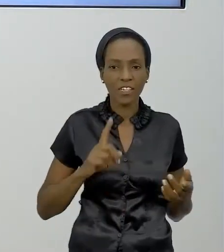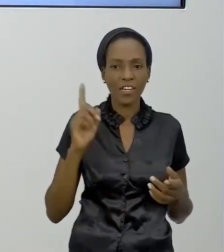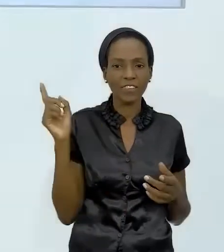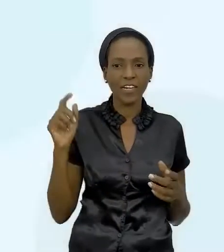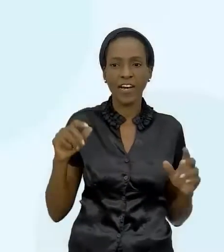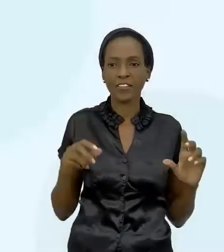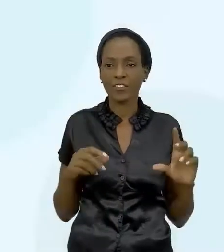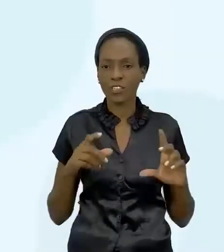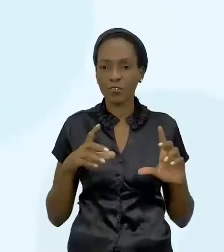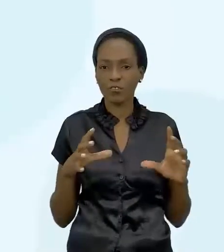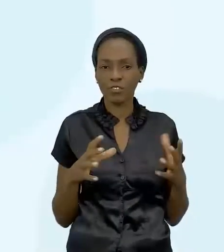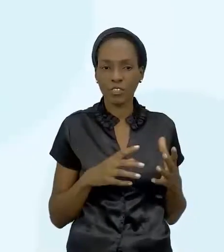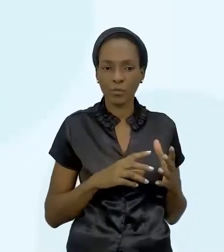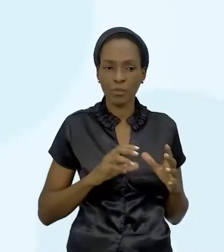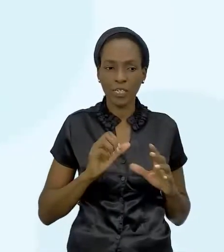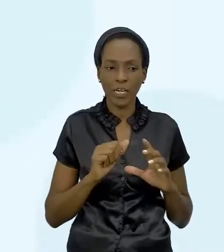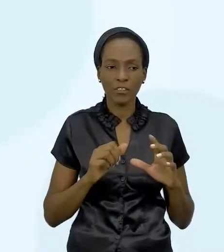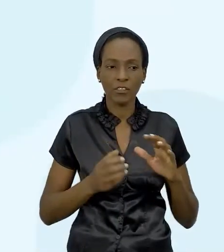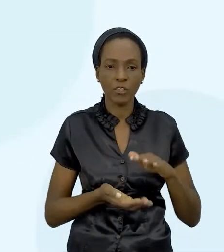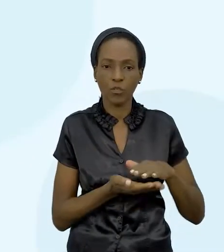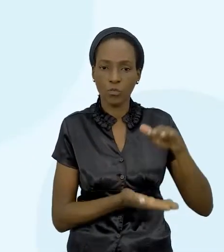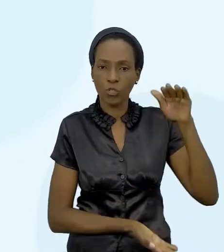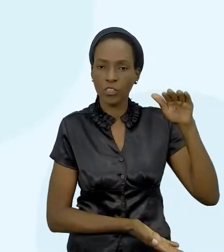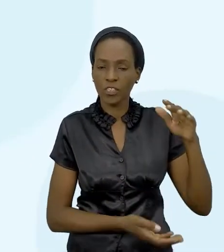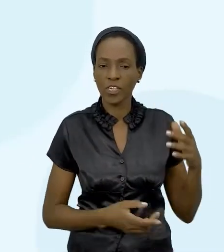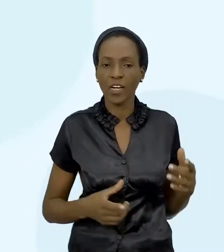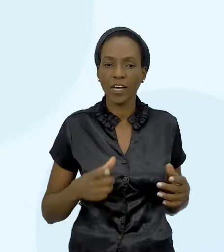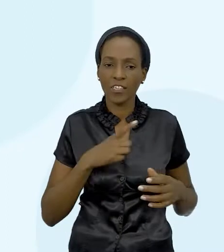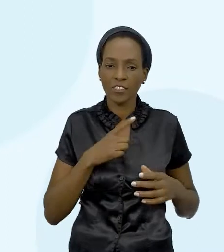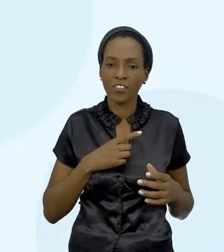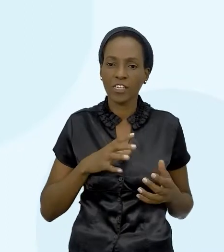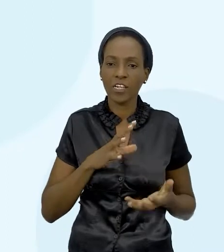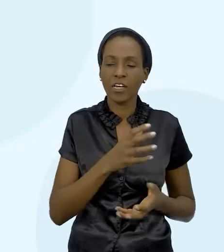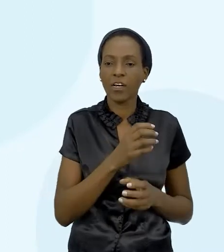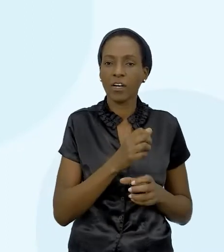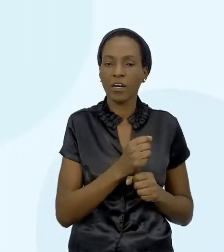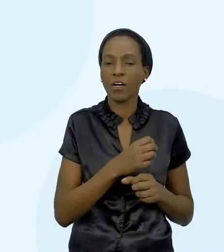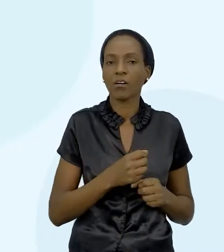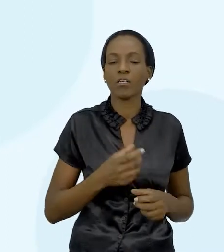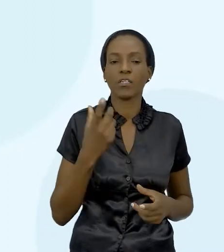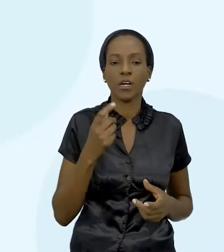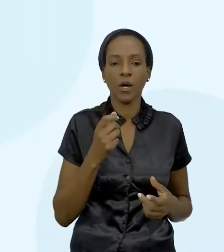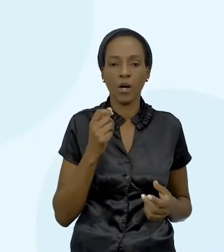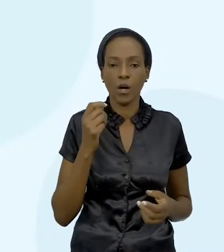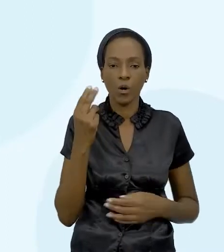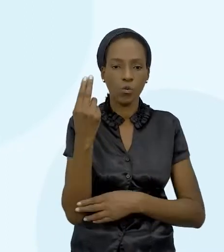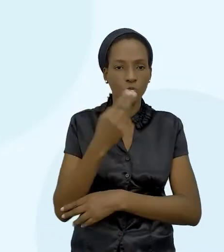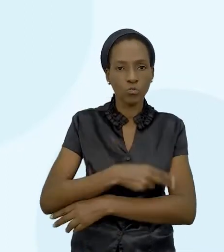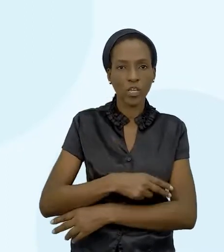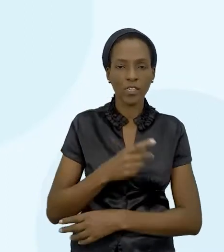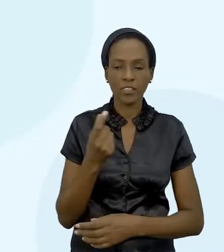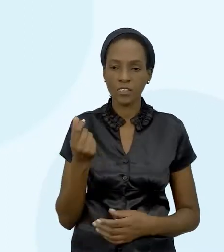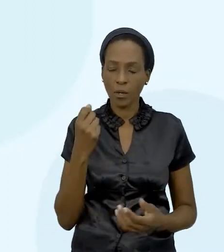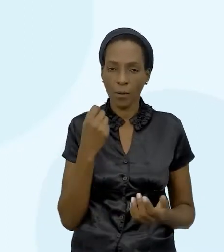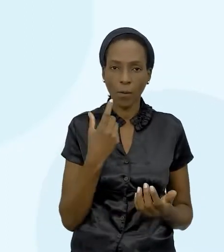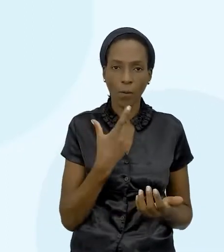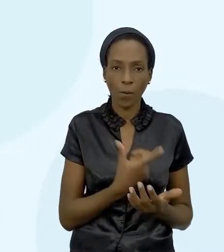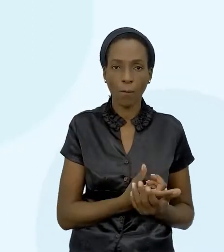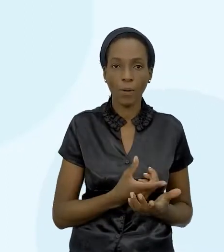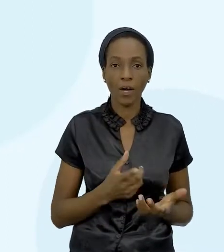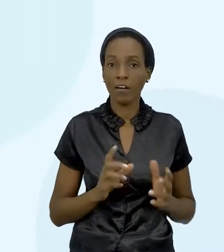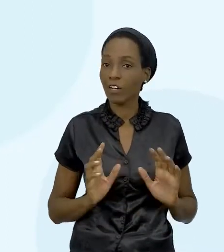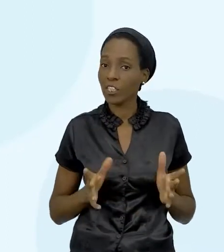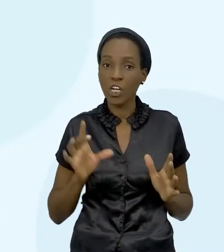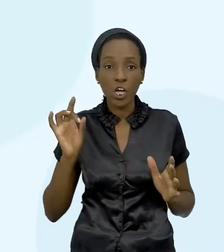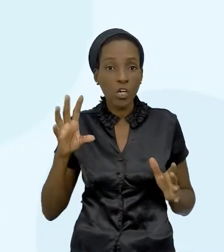da posição 2 e depois ia variando a velocidade, né? O táxi, ele já cobrava um valor só para entrar no táxi e